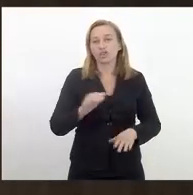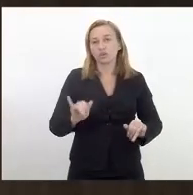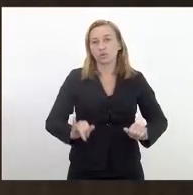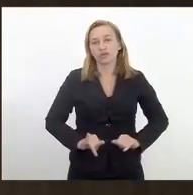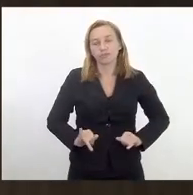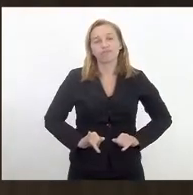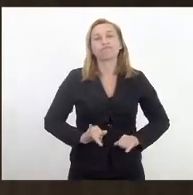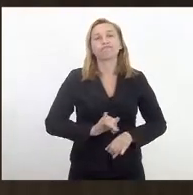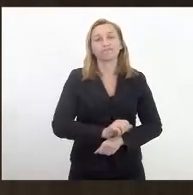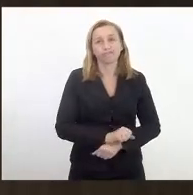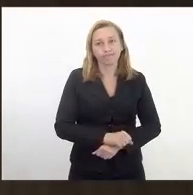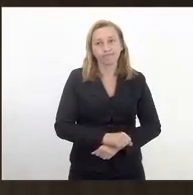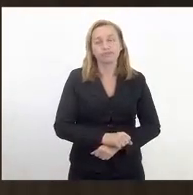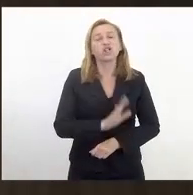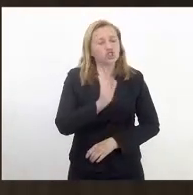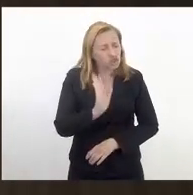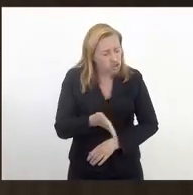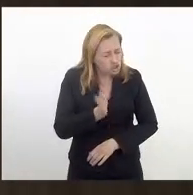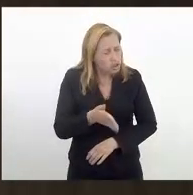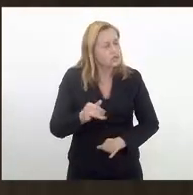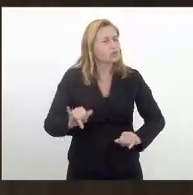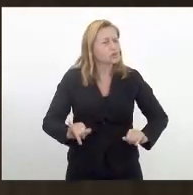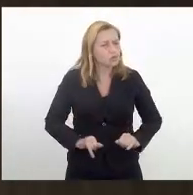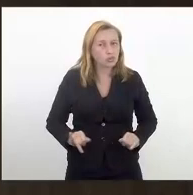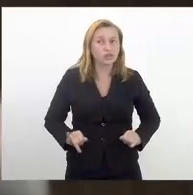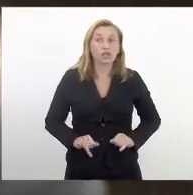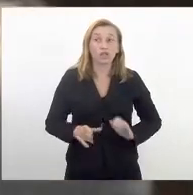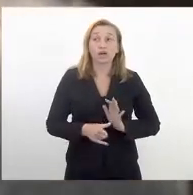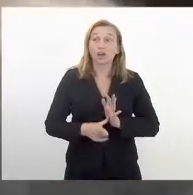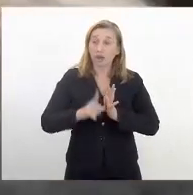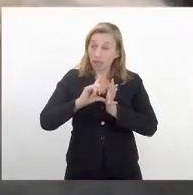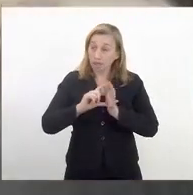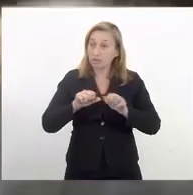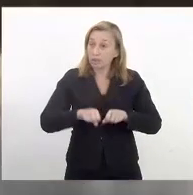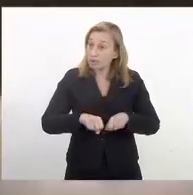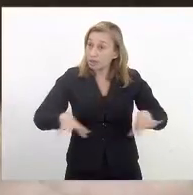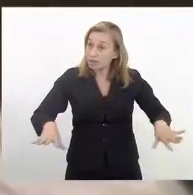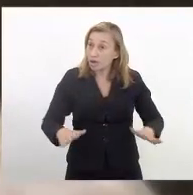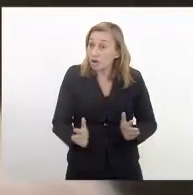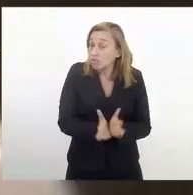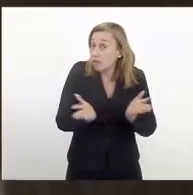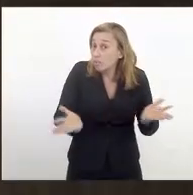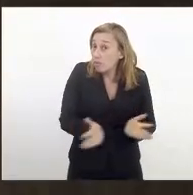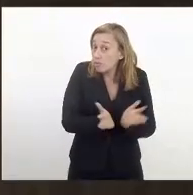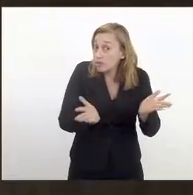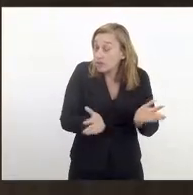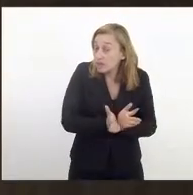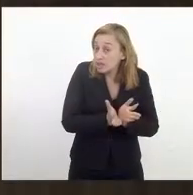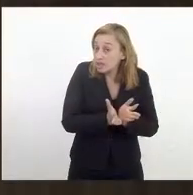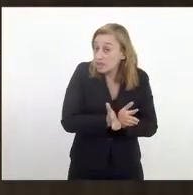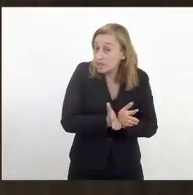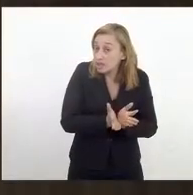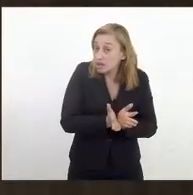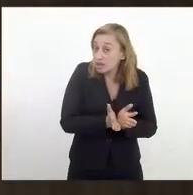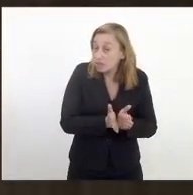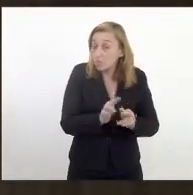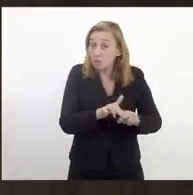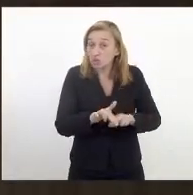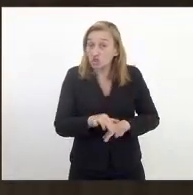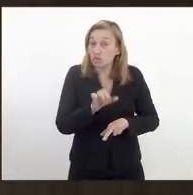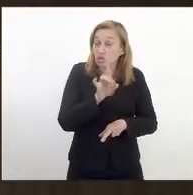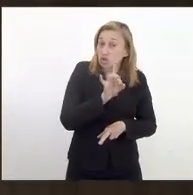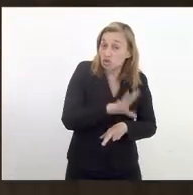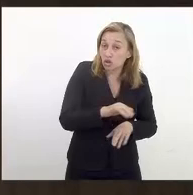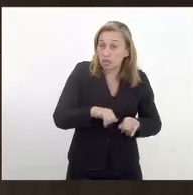sofrem e já sofreu Renata antes da pandemia que a miséria EA pobreza não vai consequência apenas a poderia não